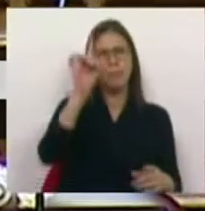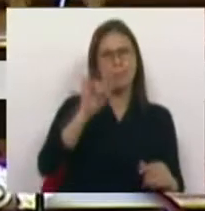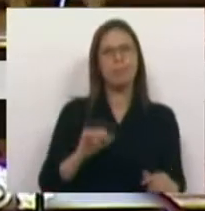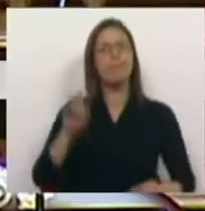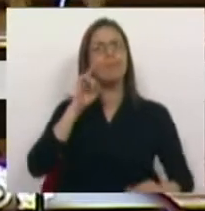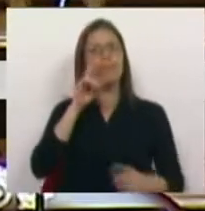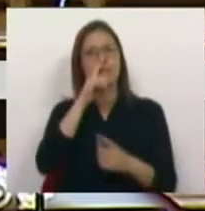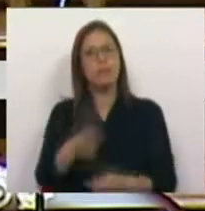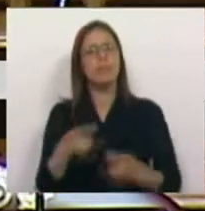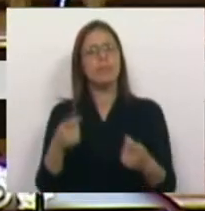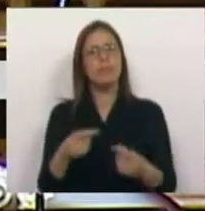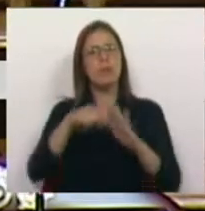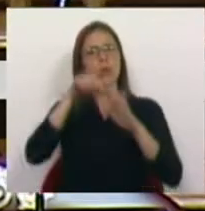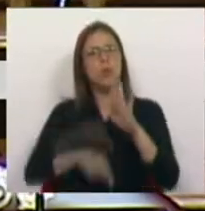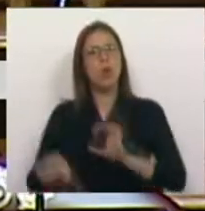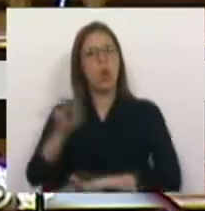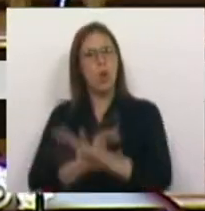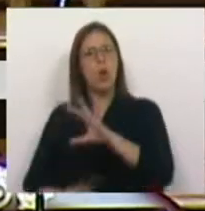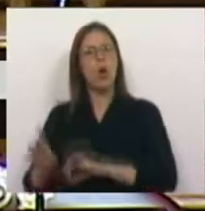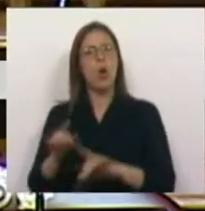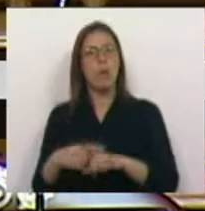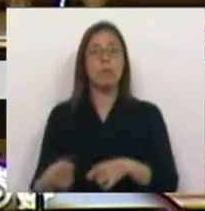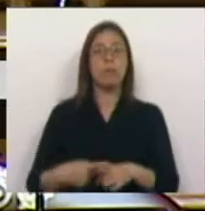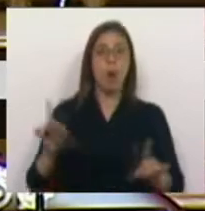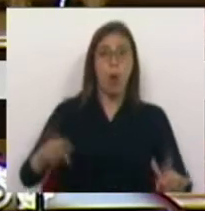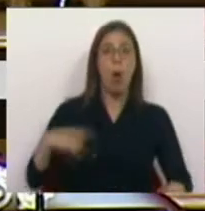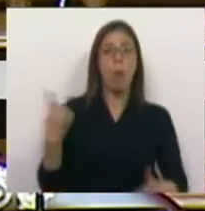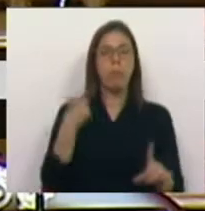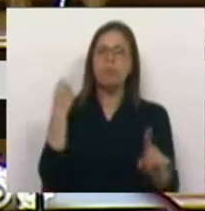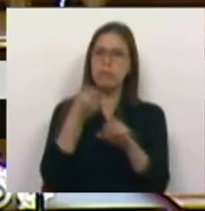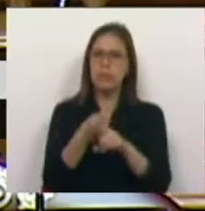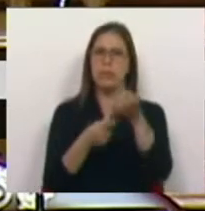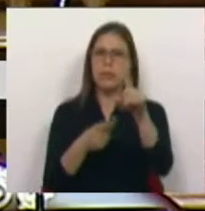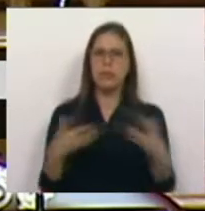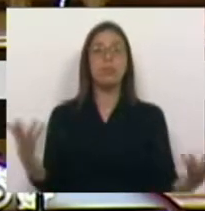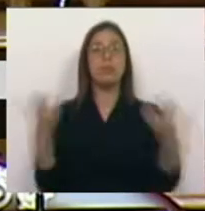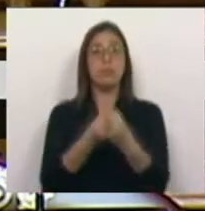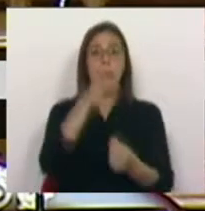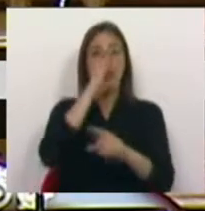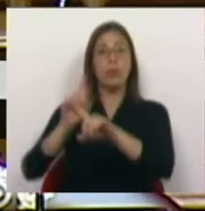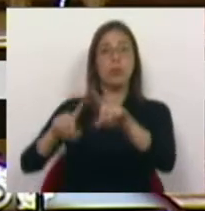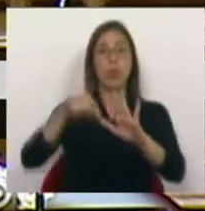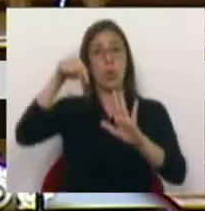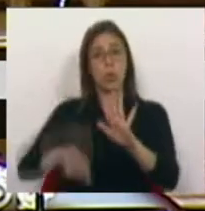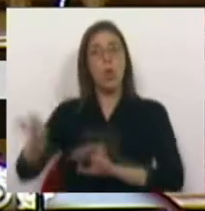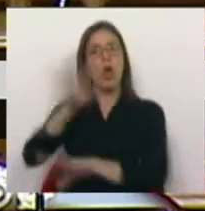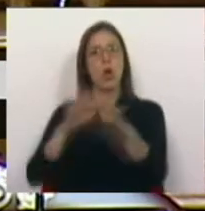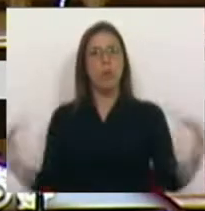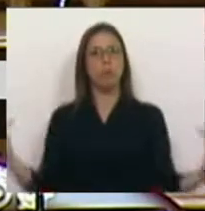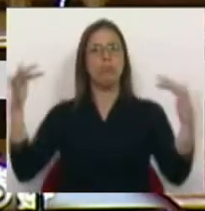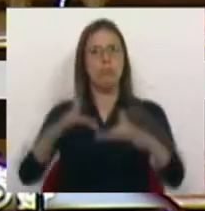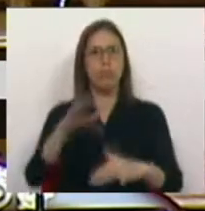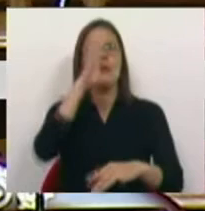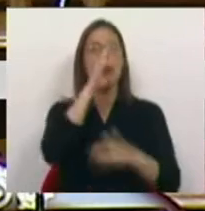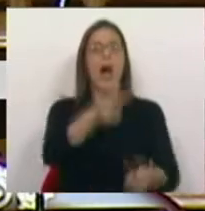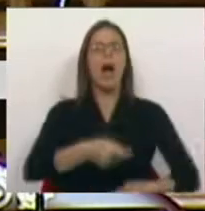na defesa da agricultura do sul da Europa. Era interessante este desafio de juntar os ministros do sul da Europa, de juntar os